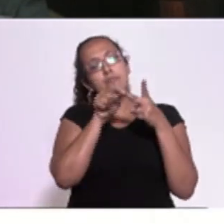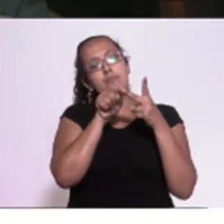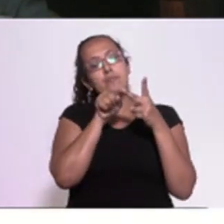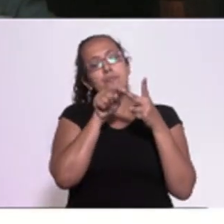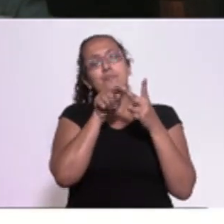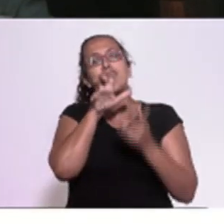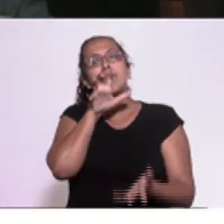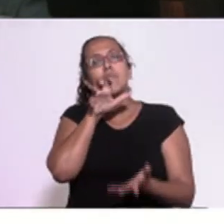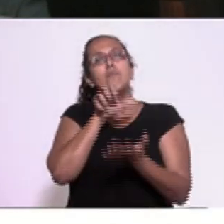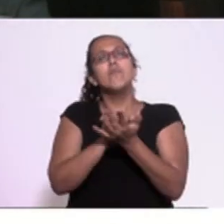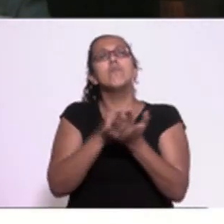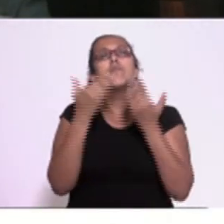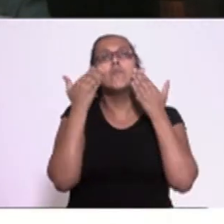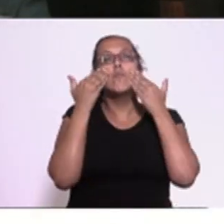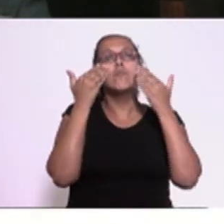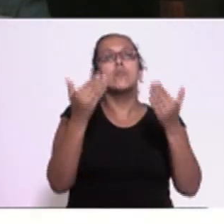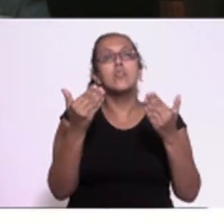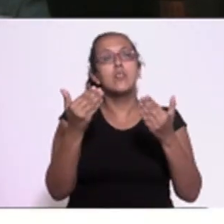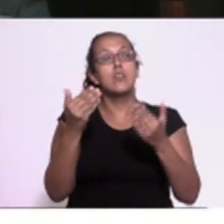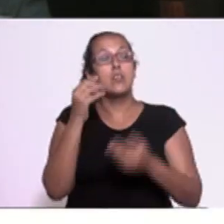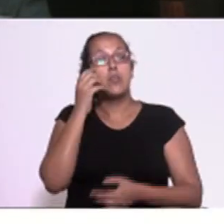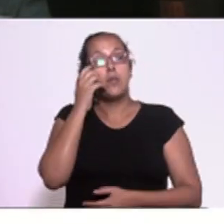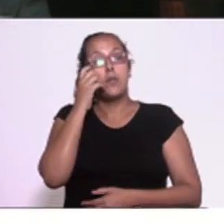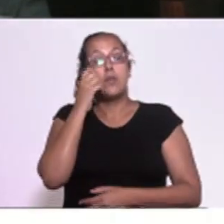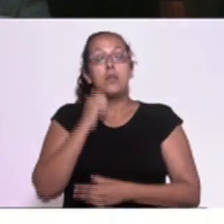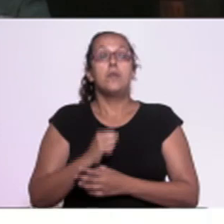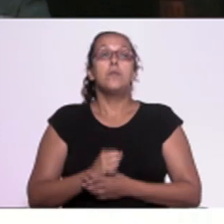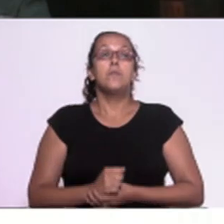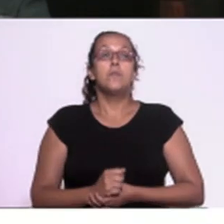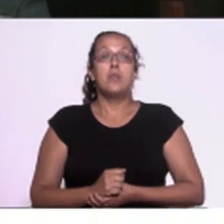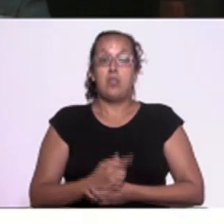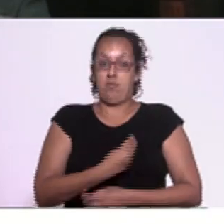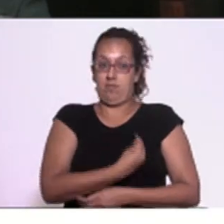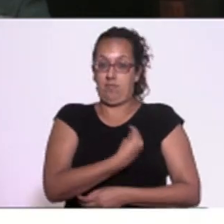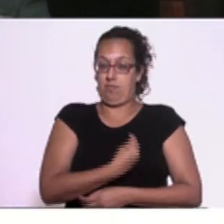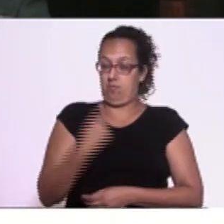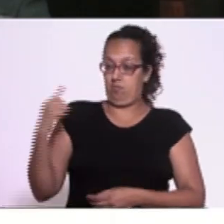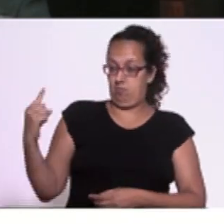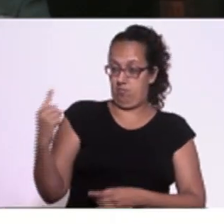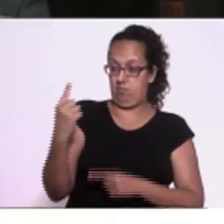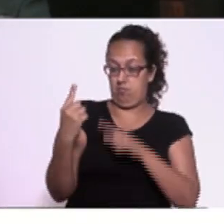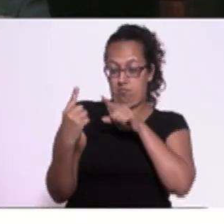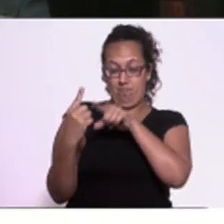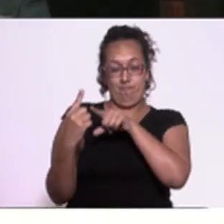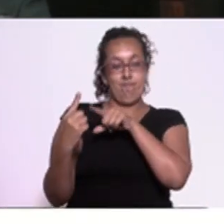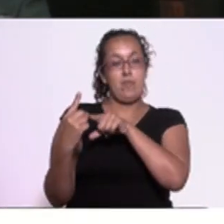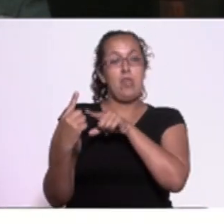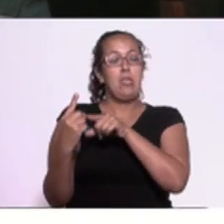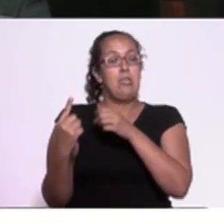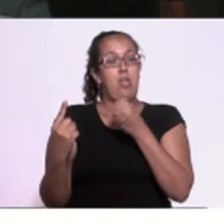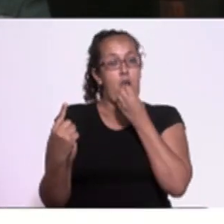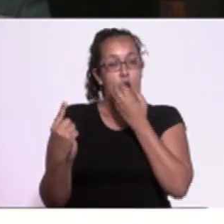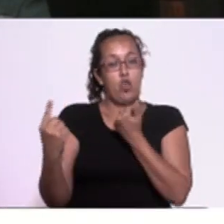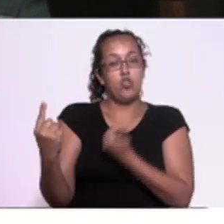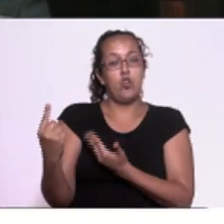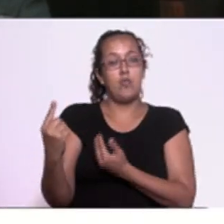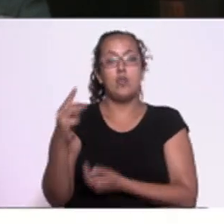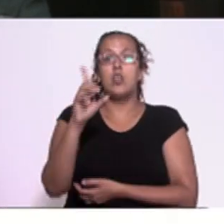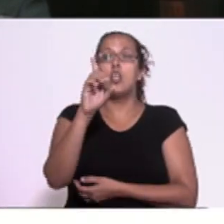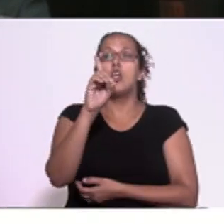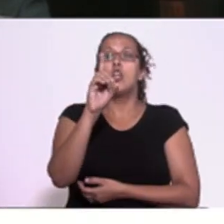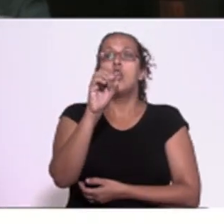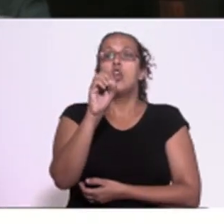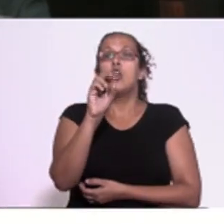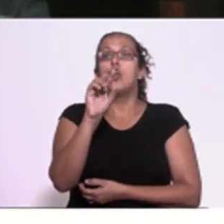a presença, ligando muitas pontas, de um jovem empreendedor chamado